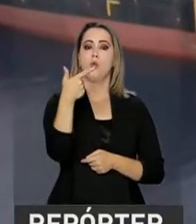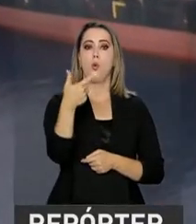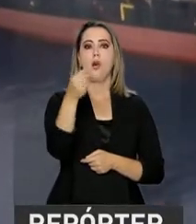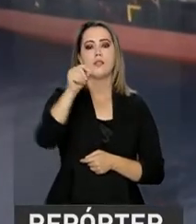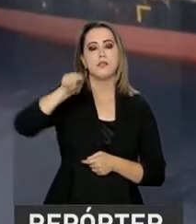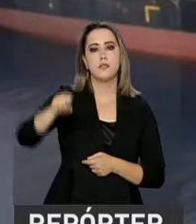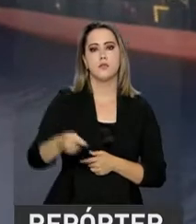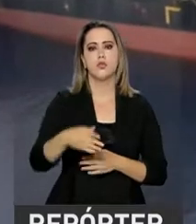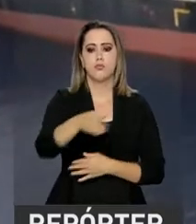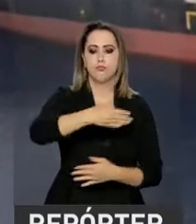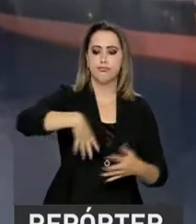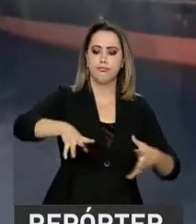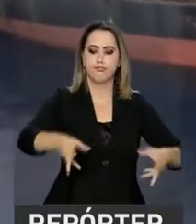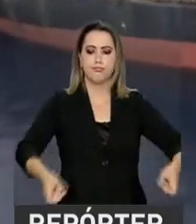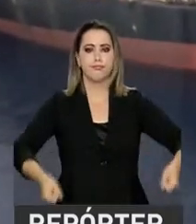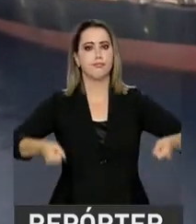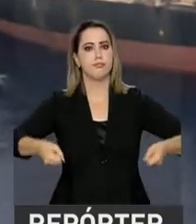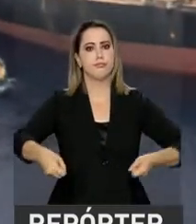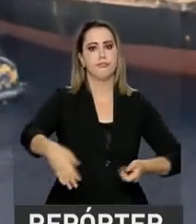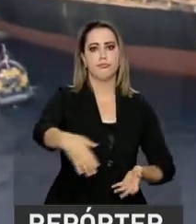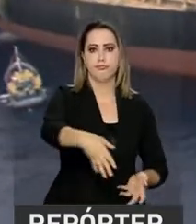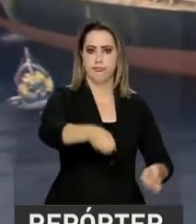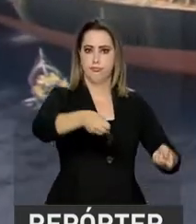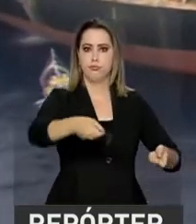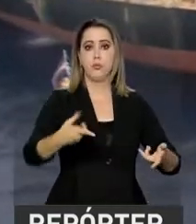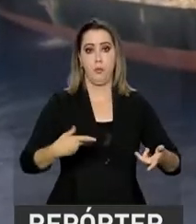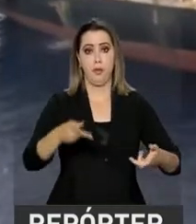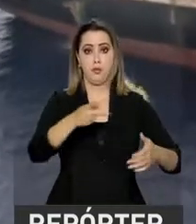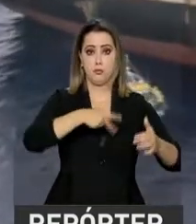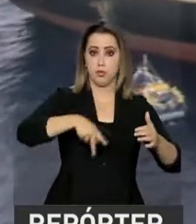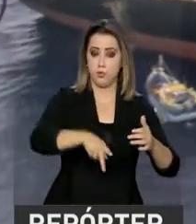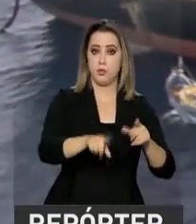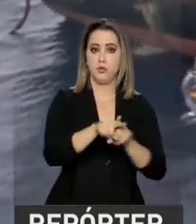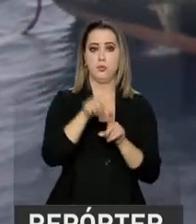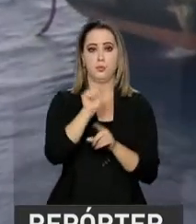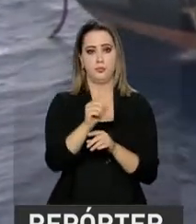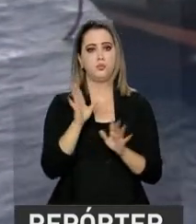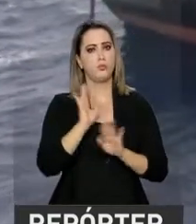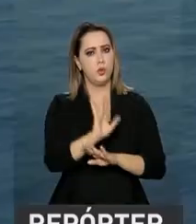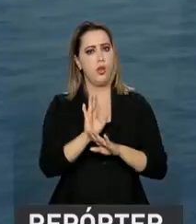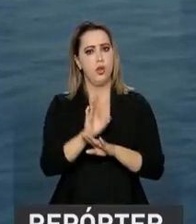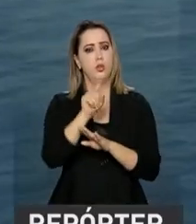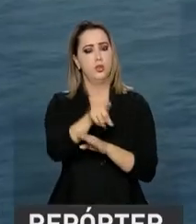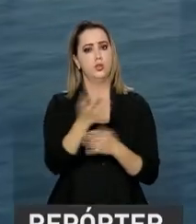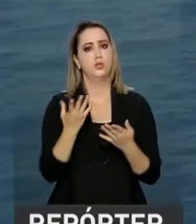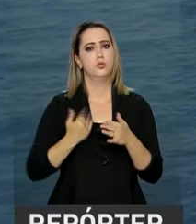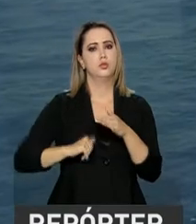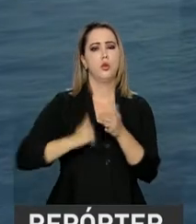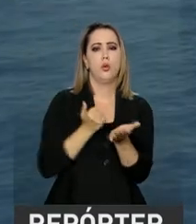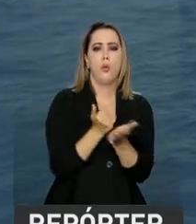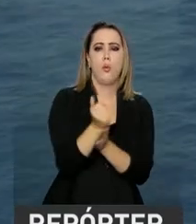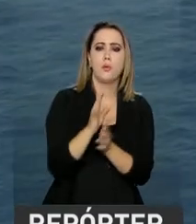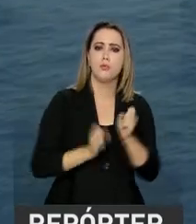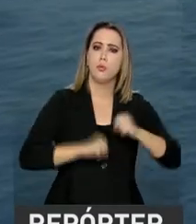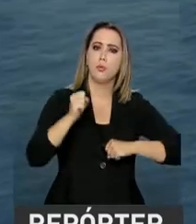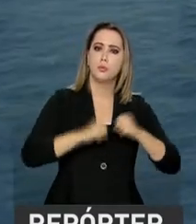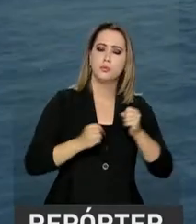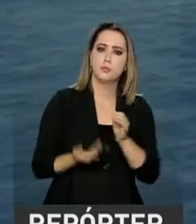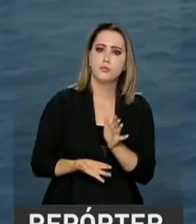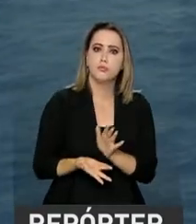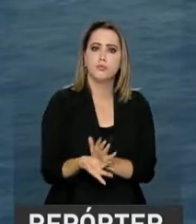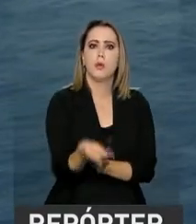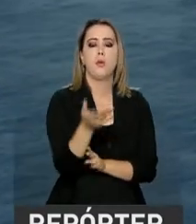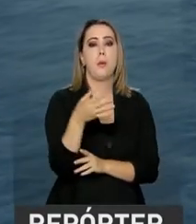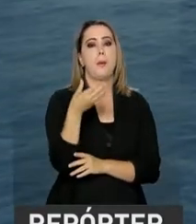barris de petróleo no pré sal de acordo com a estatal contribuíram para esse resultado o início da produção na plataforma p